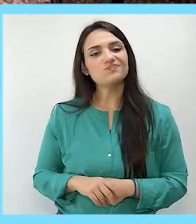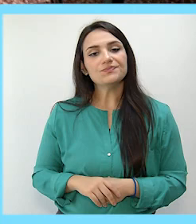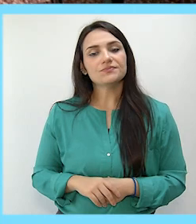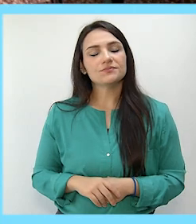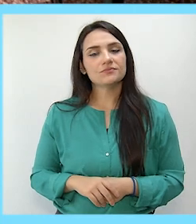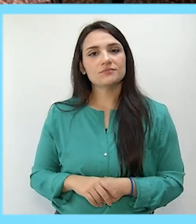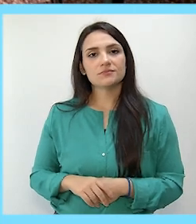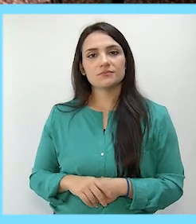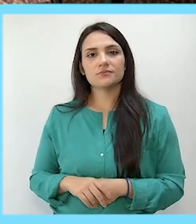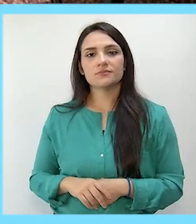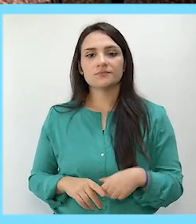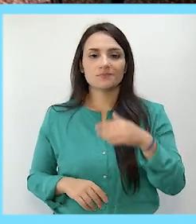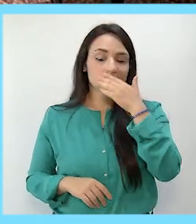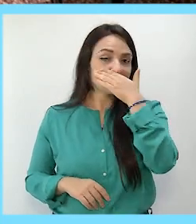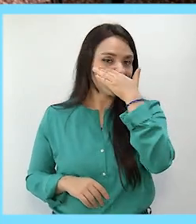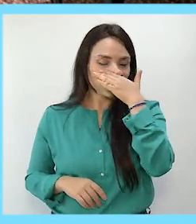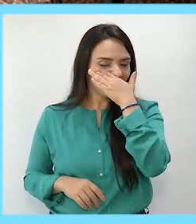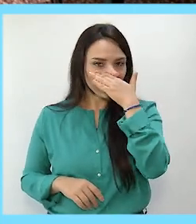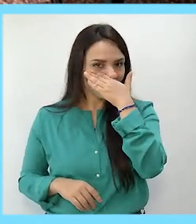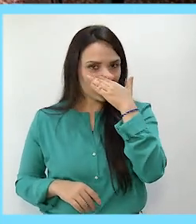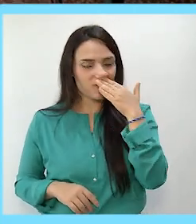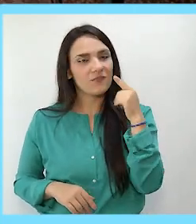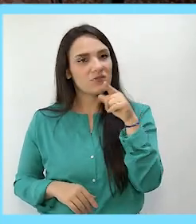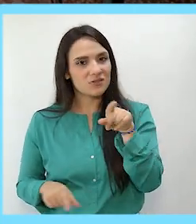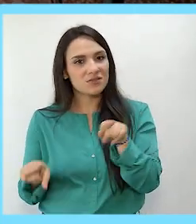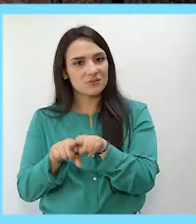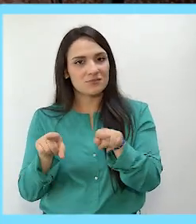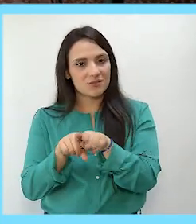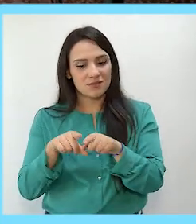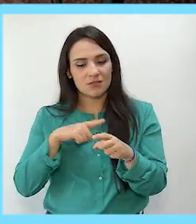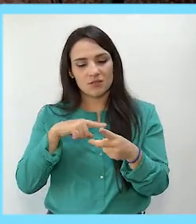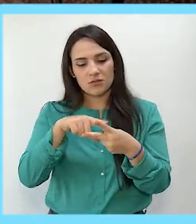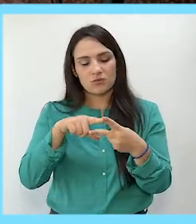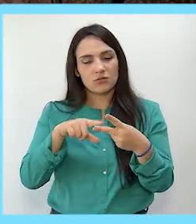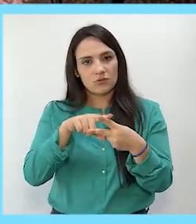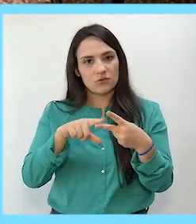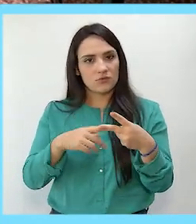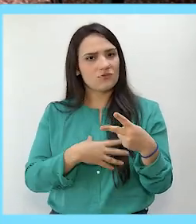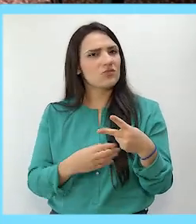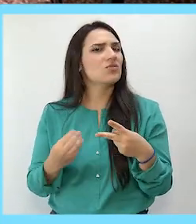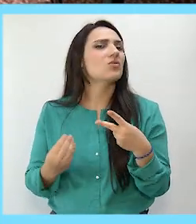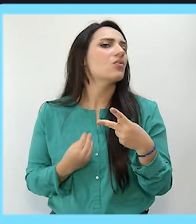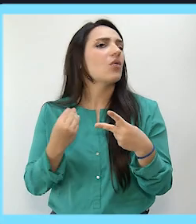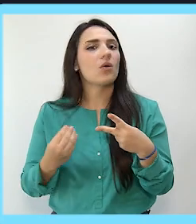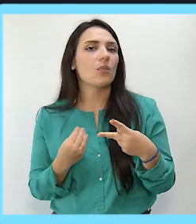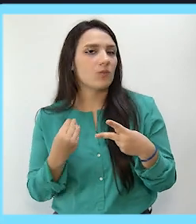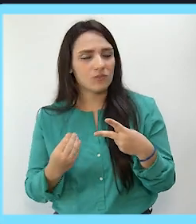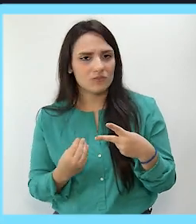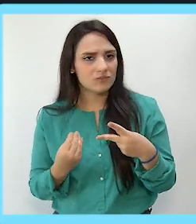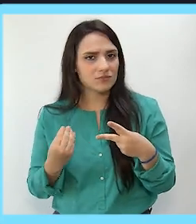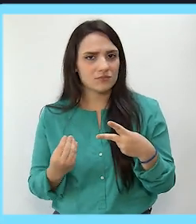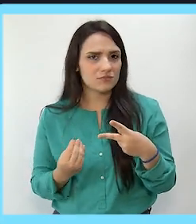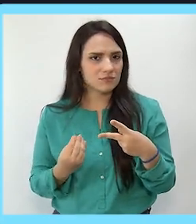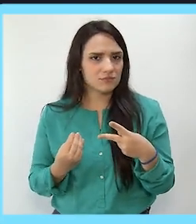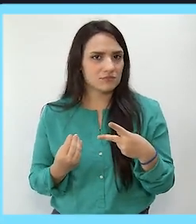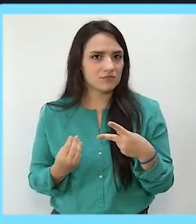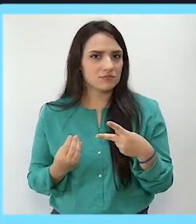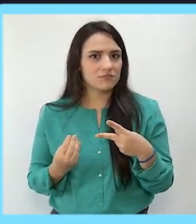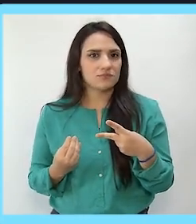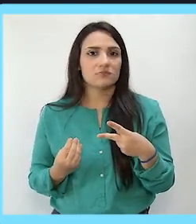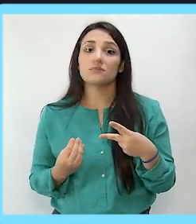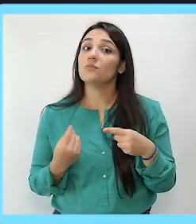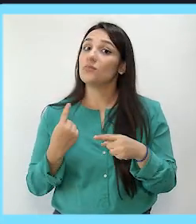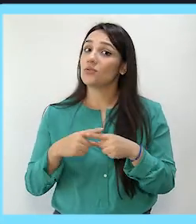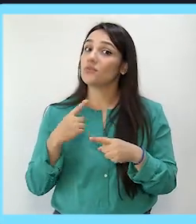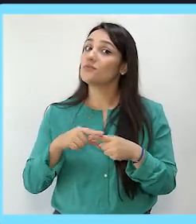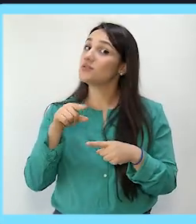Doutora Fabíola, e aí, junto com tudo isso, a senhora tem 2 filhos. Tenho. E aí, como é que faz? Porque